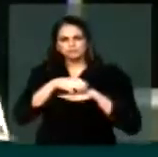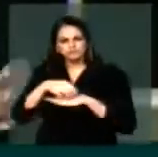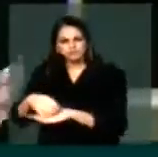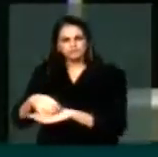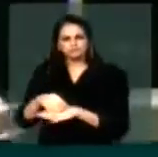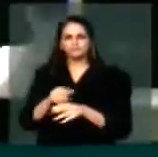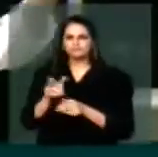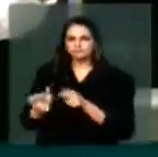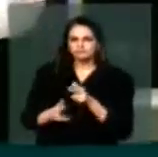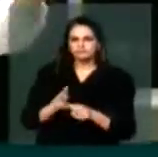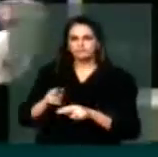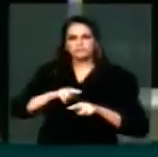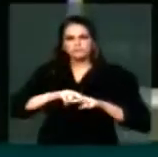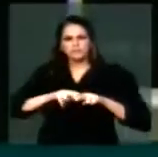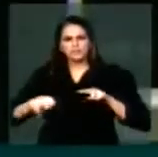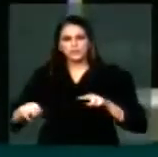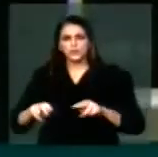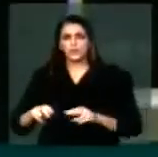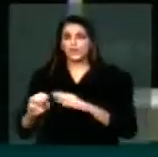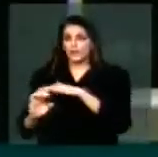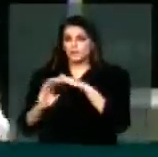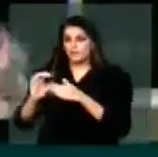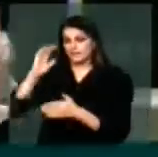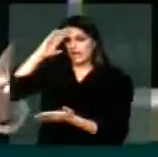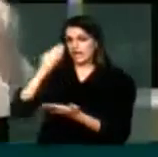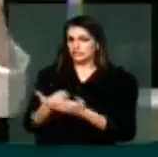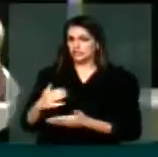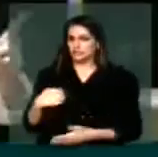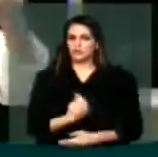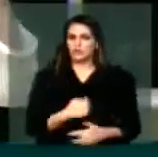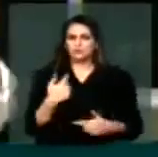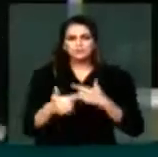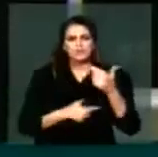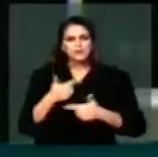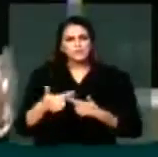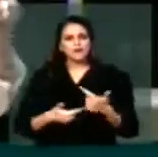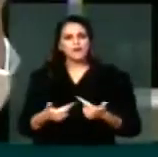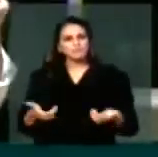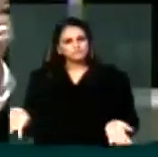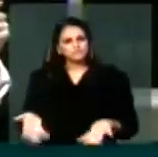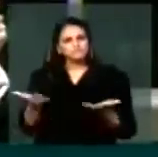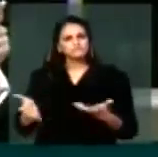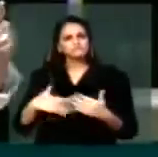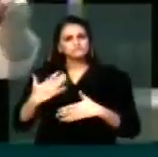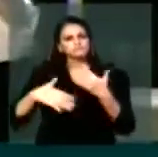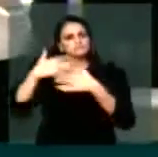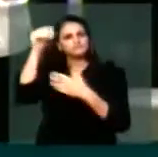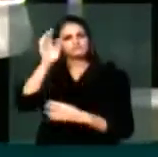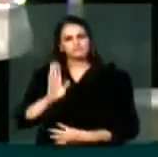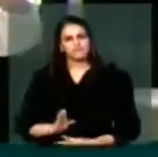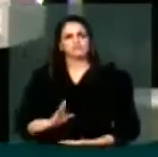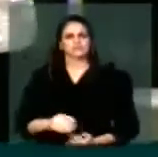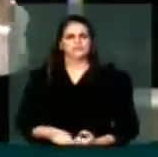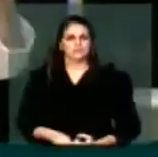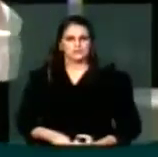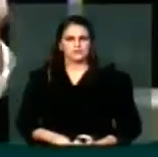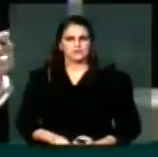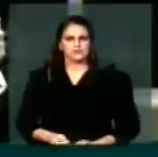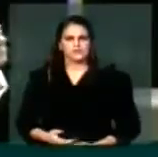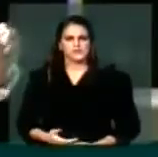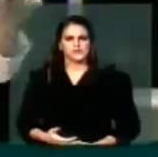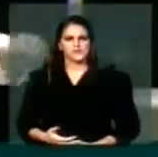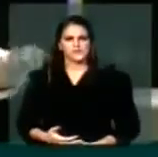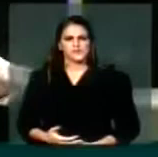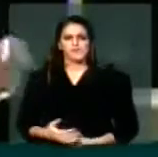Muitas empresas acreditam no nosso trabalho para desenvolver o Brasil inclusive, enfrentamento do